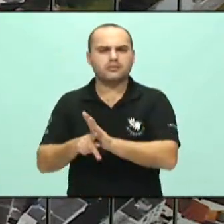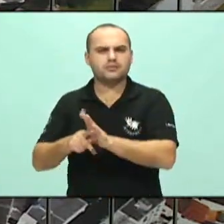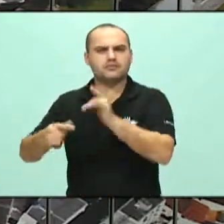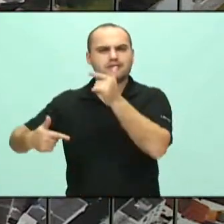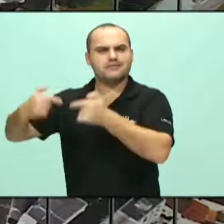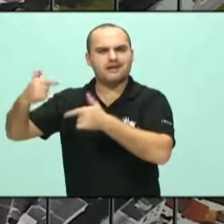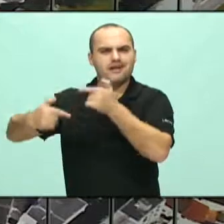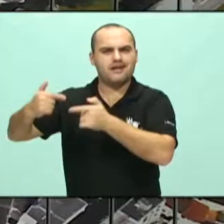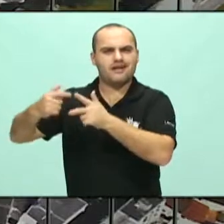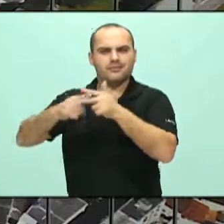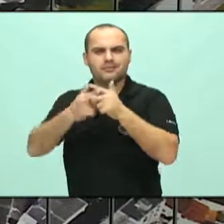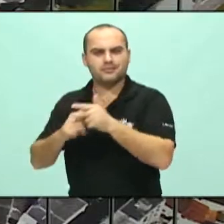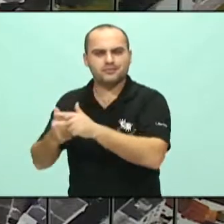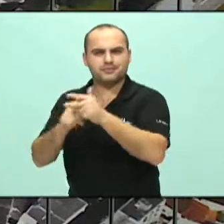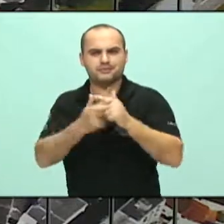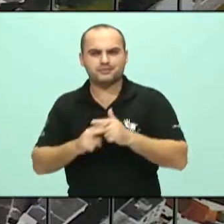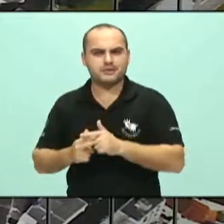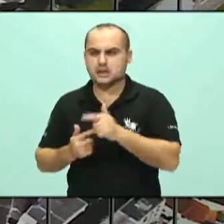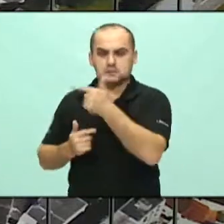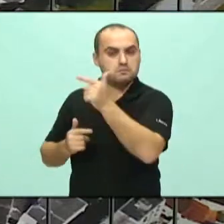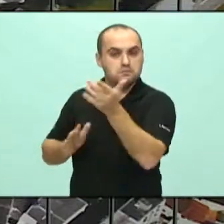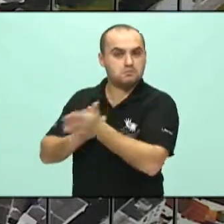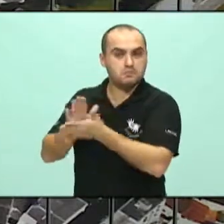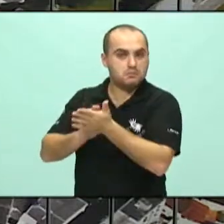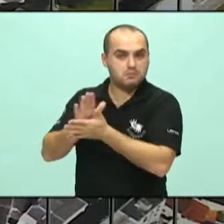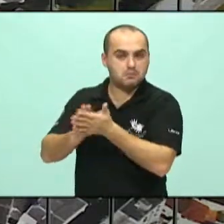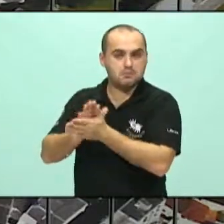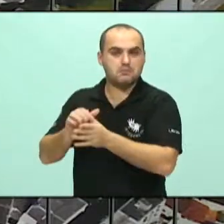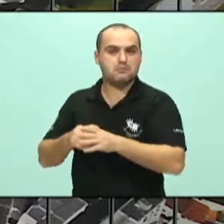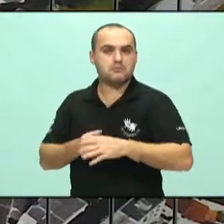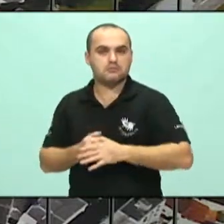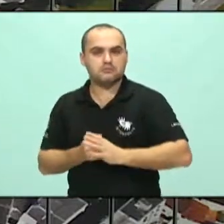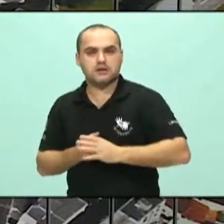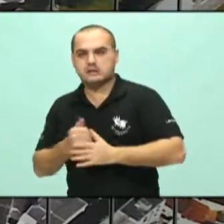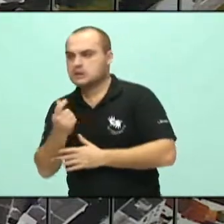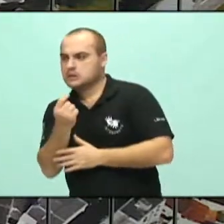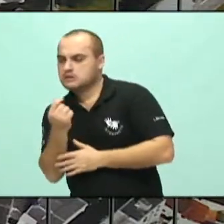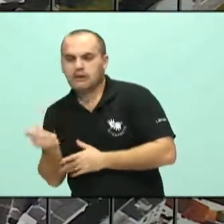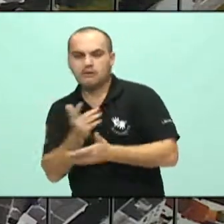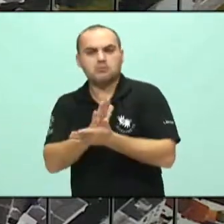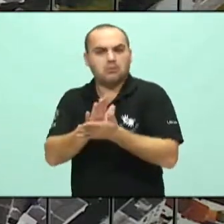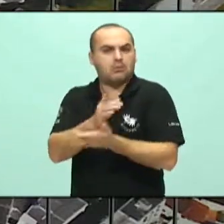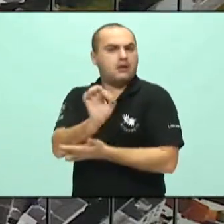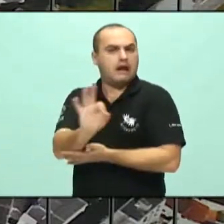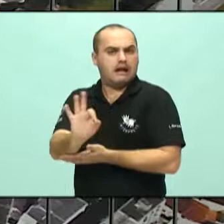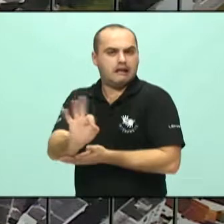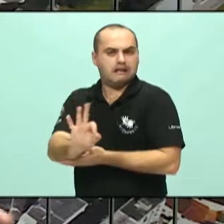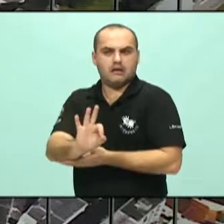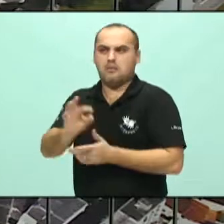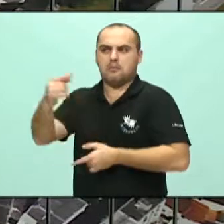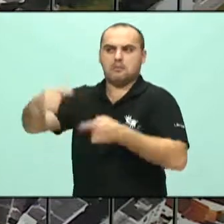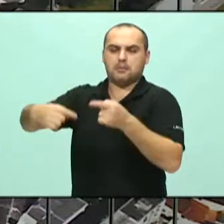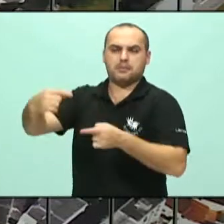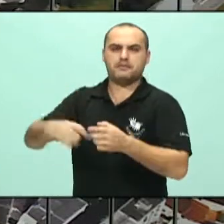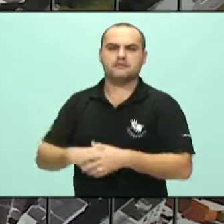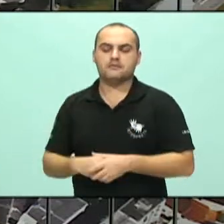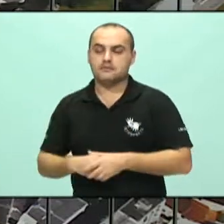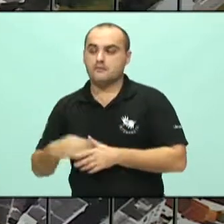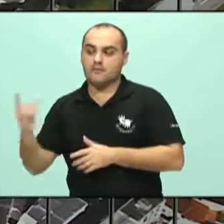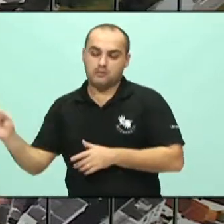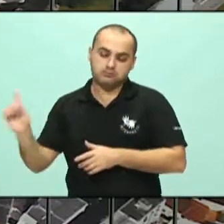aquele conhecimento da máquina, do empreendedorismo, do capitalismo industrial, nada disso. Se estabeleceram